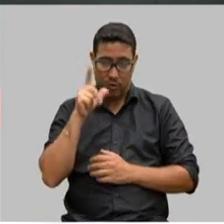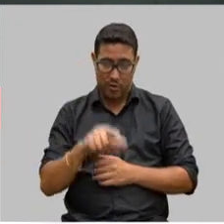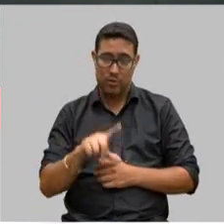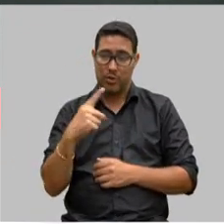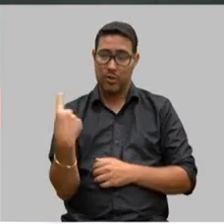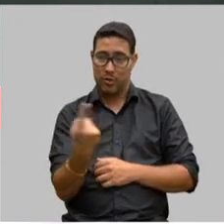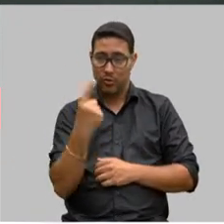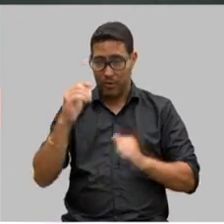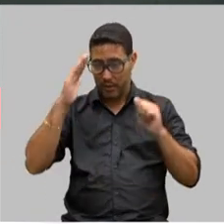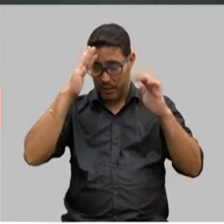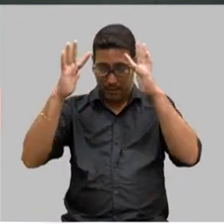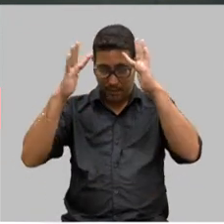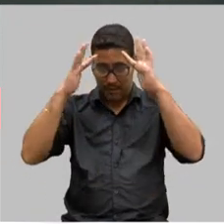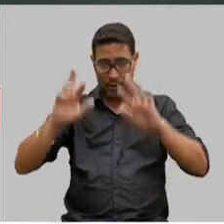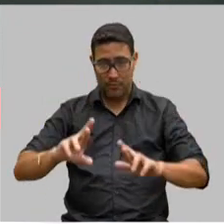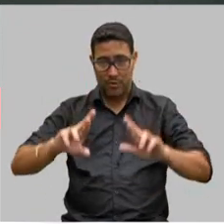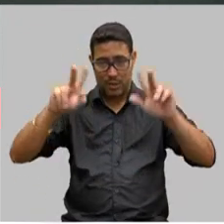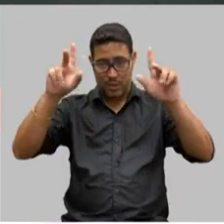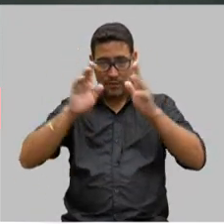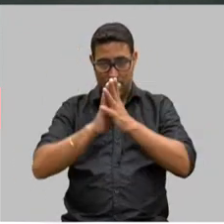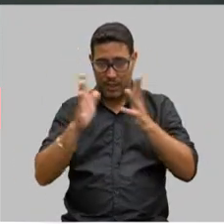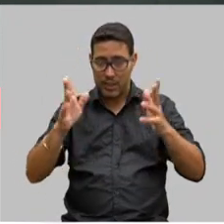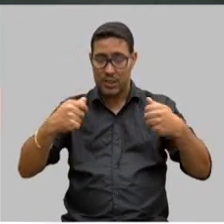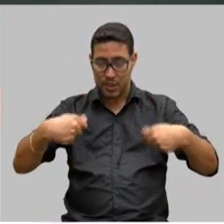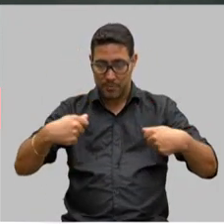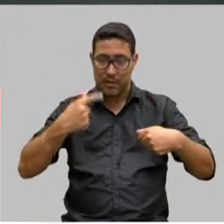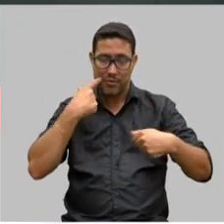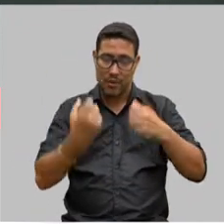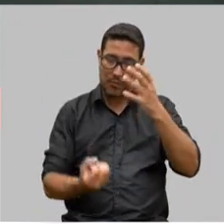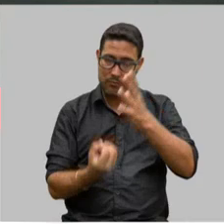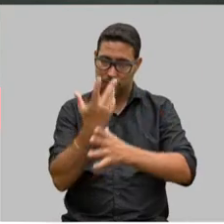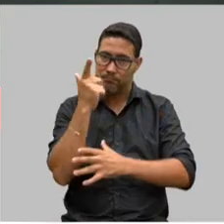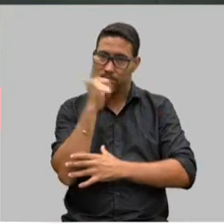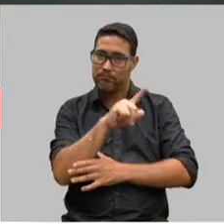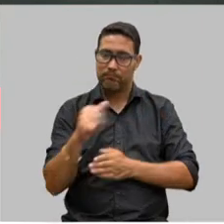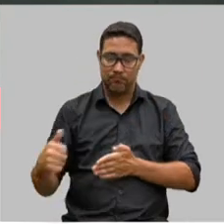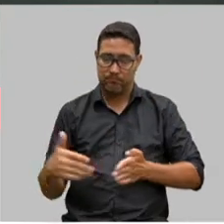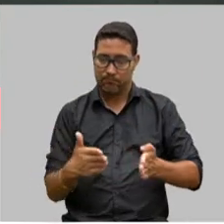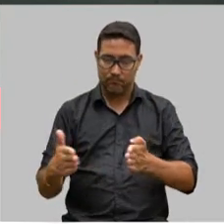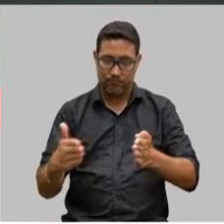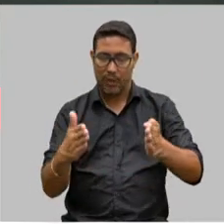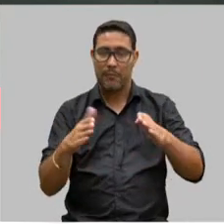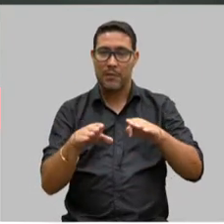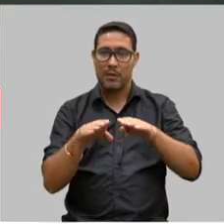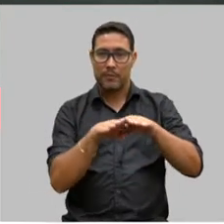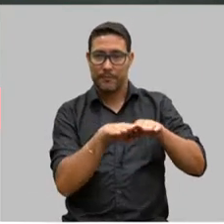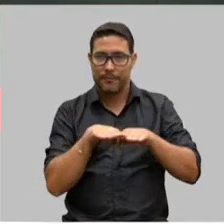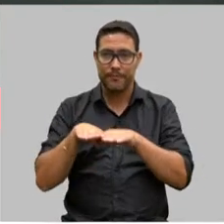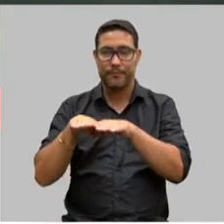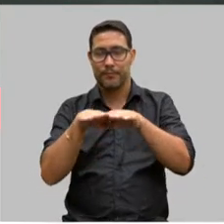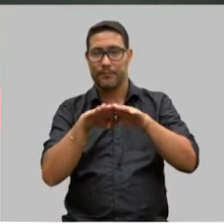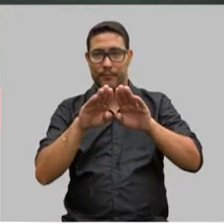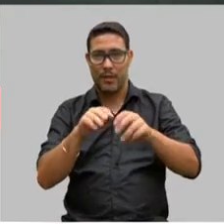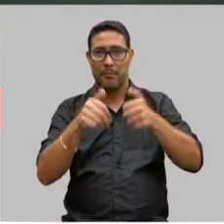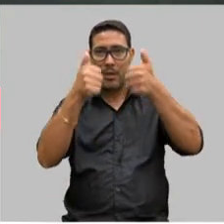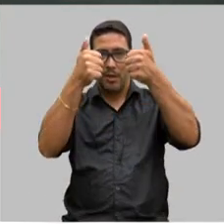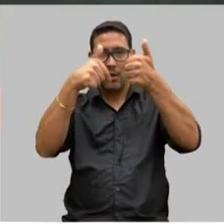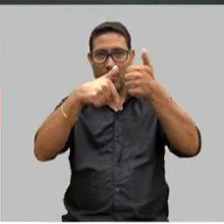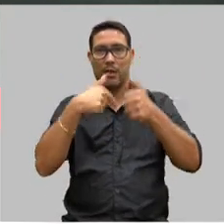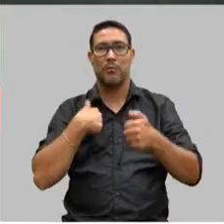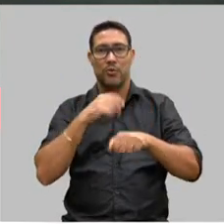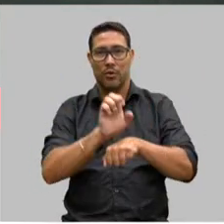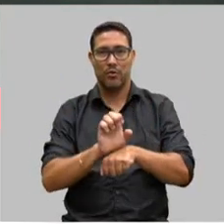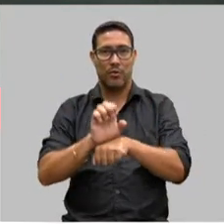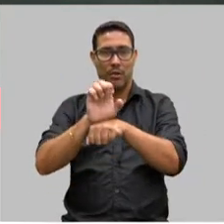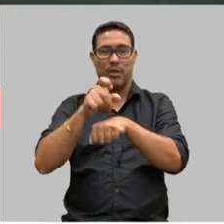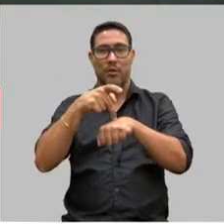pensemos diferentes, temos que sentar à mesa e tentar construir um caminho igual e melhor para o nosso estado, para o nosso país. Então, quero agradecer